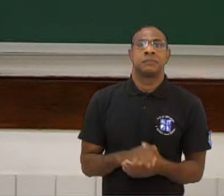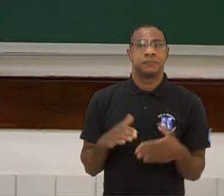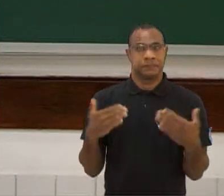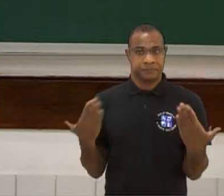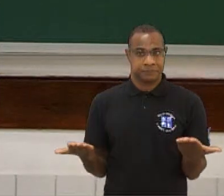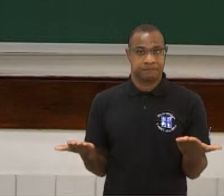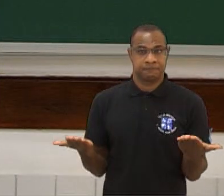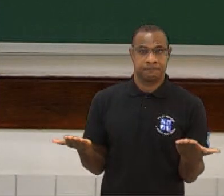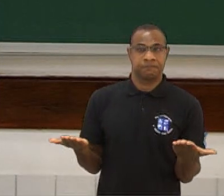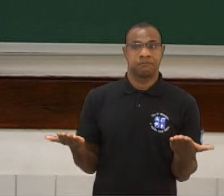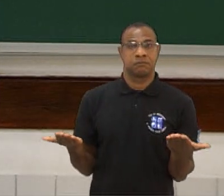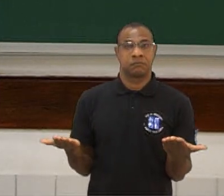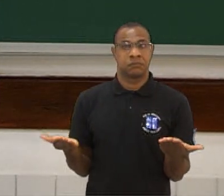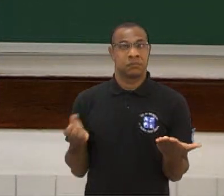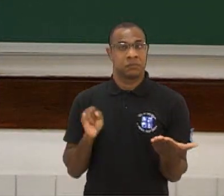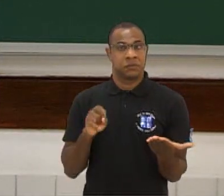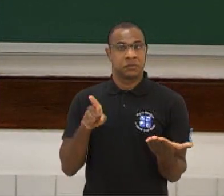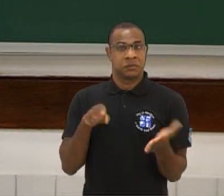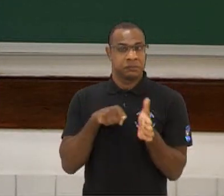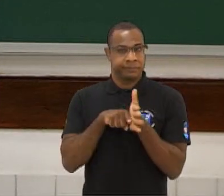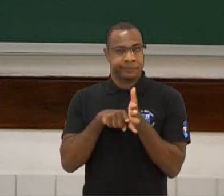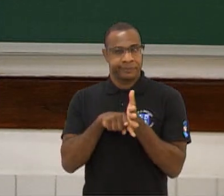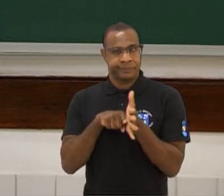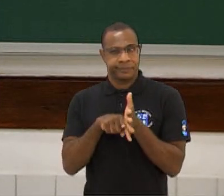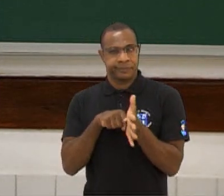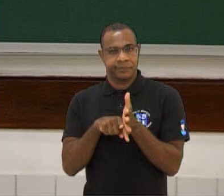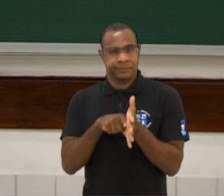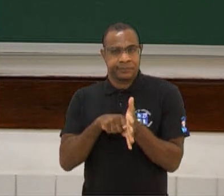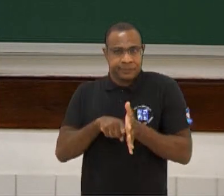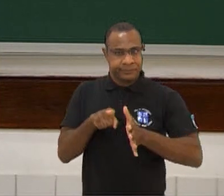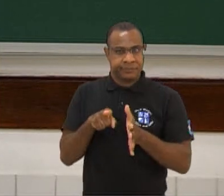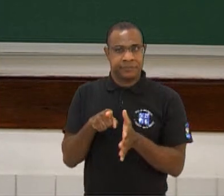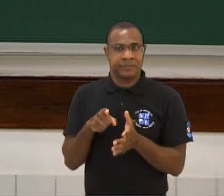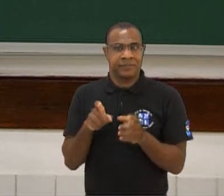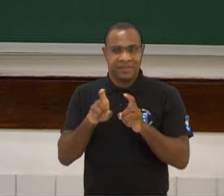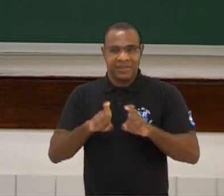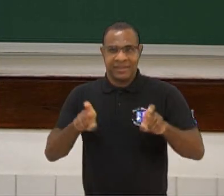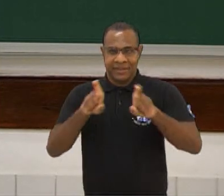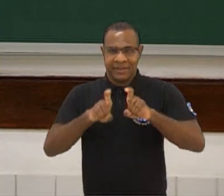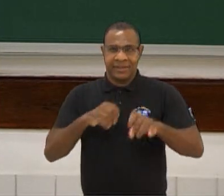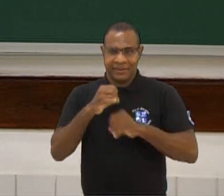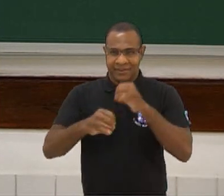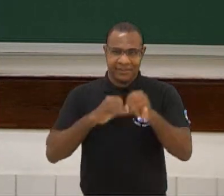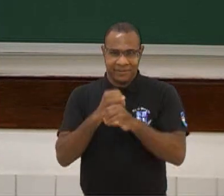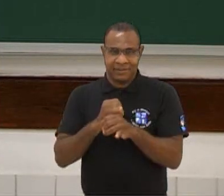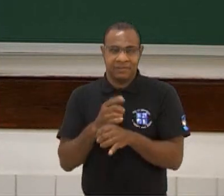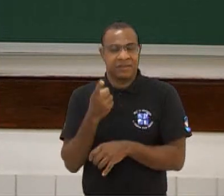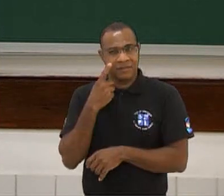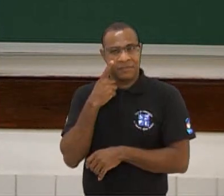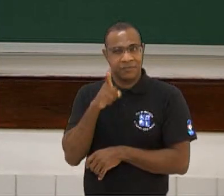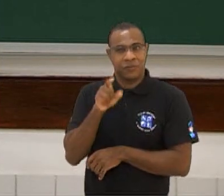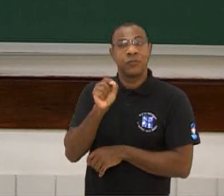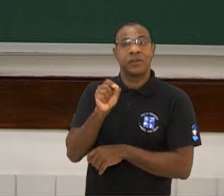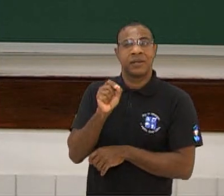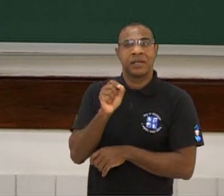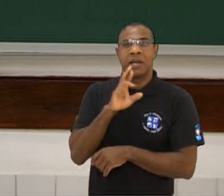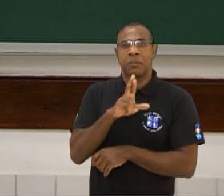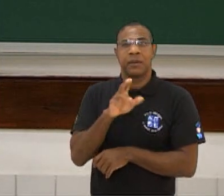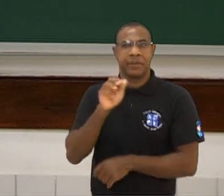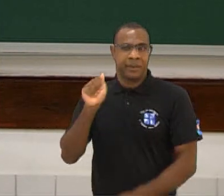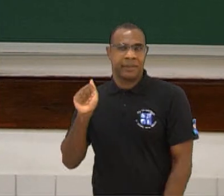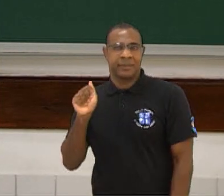Então, gente, se você pesquisou essa questão na internet, você deve ter visto a alternativa A, né? Pois